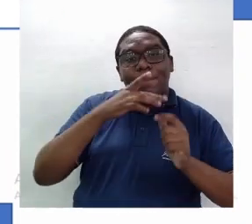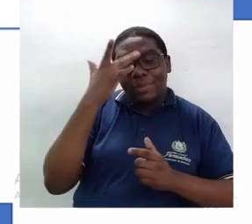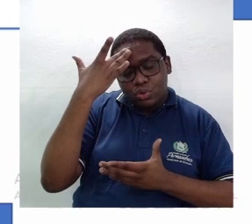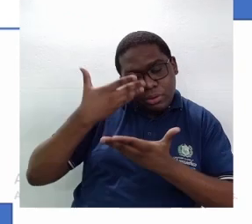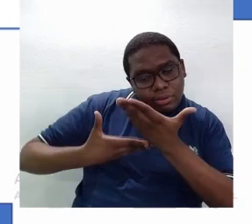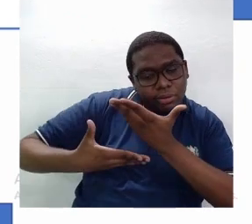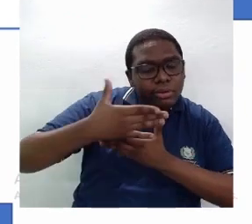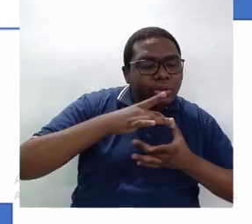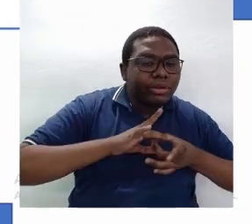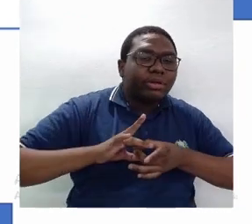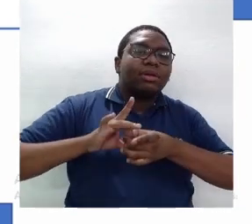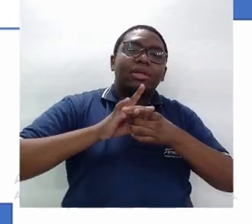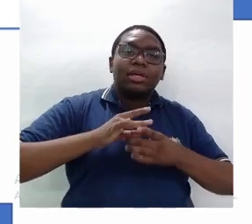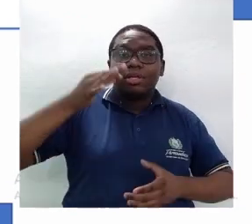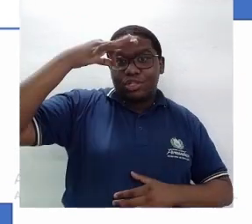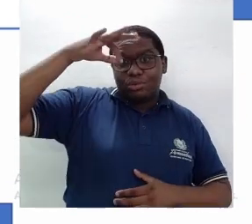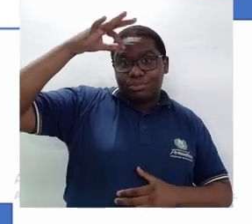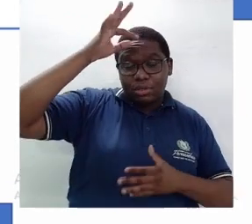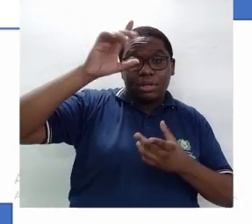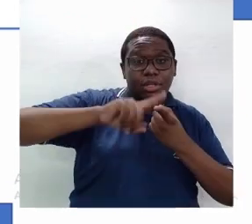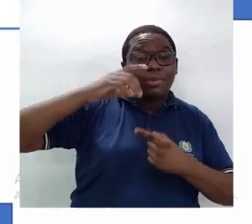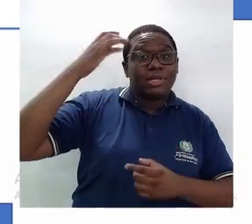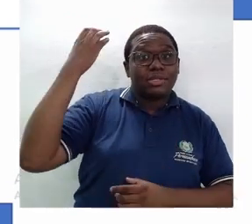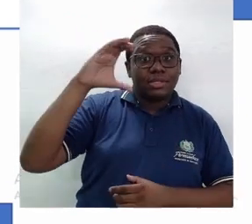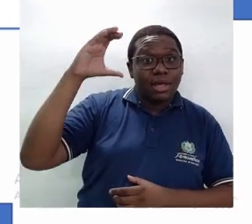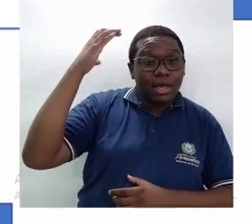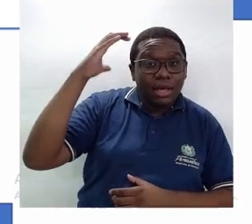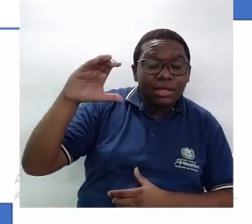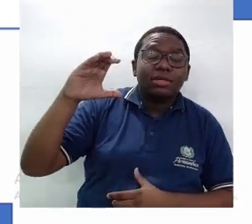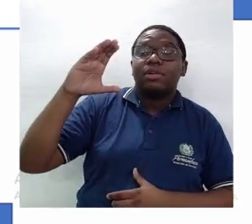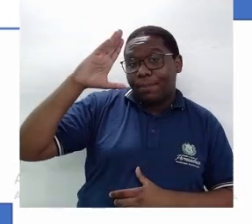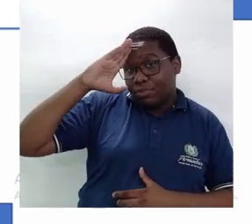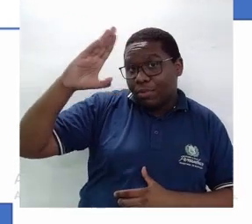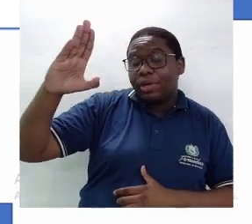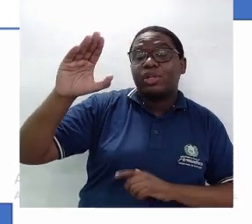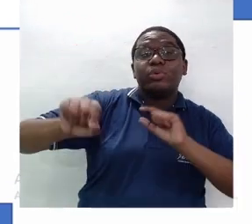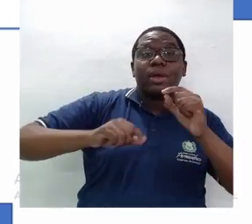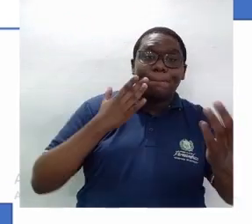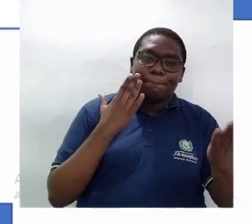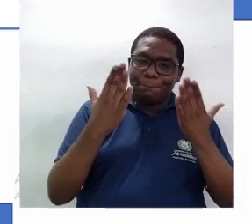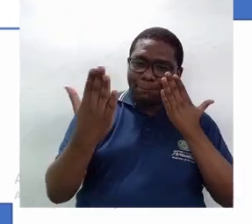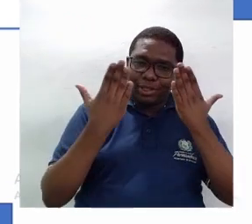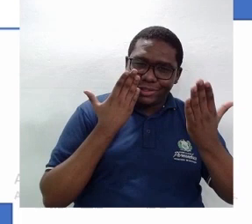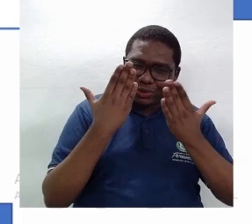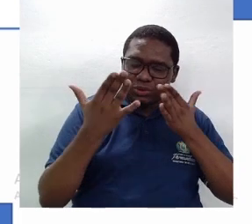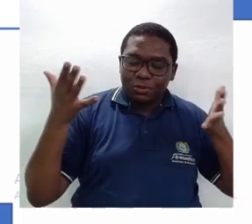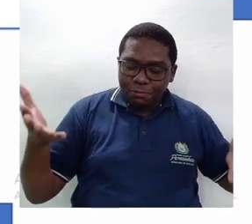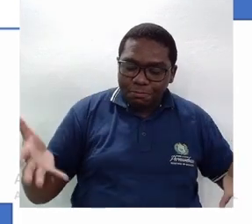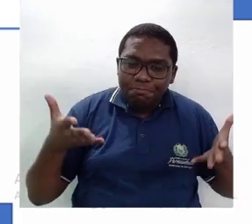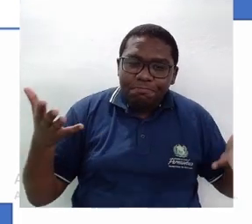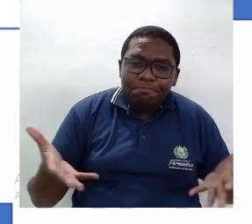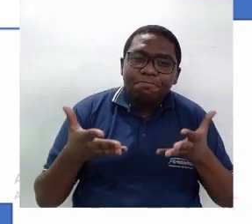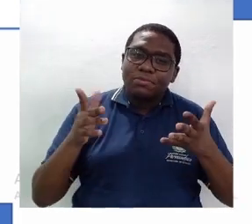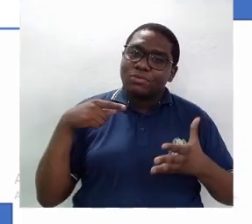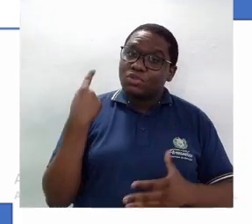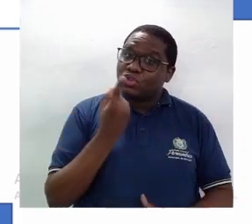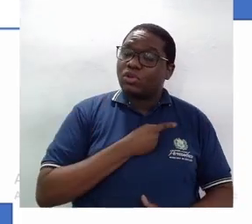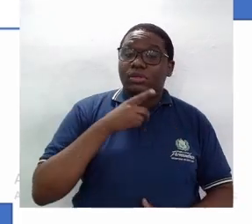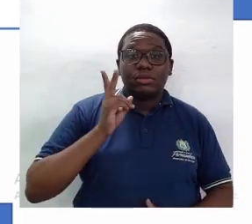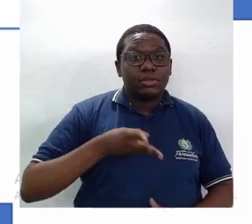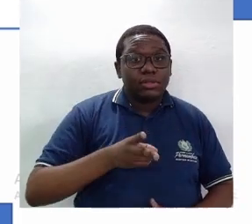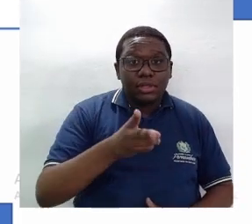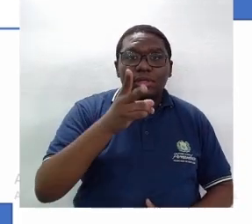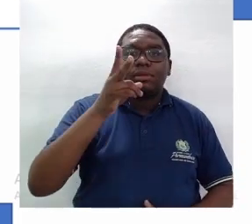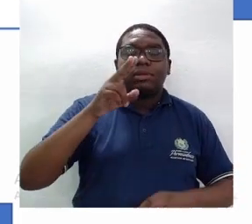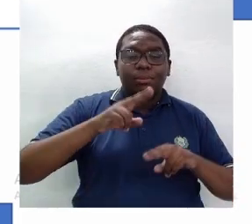entre a doutrina espírita e a ciência, principalmente a psicologia, e incentivam a busca constante